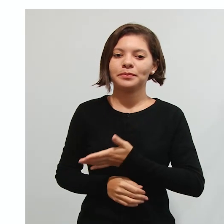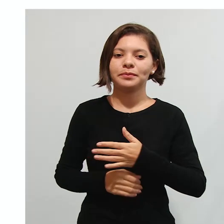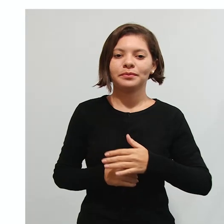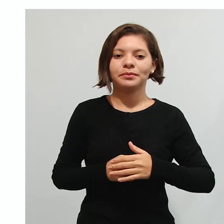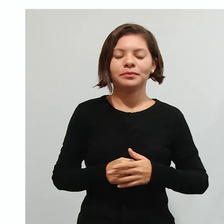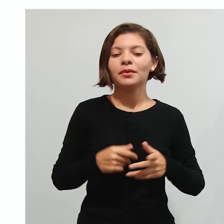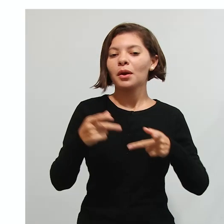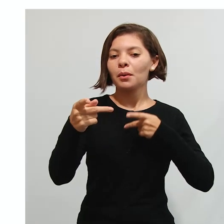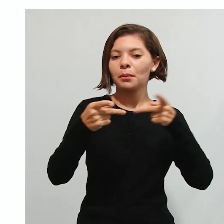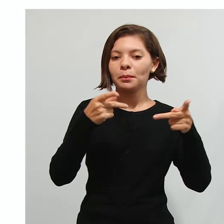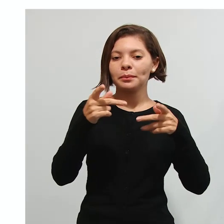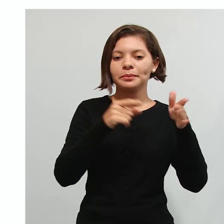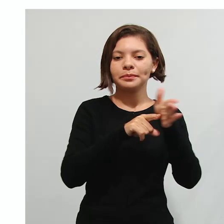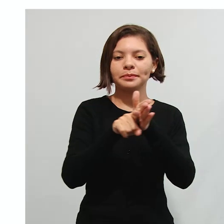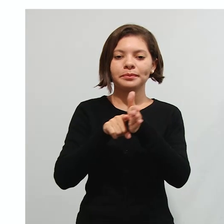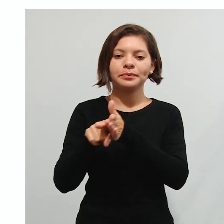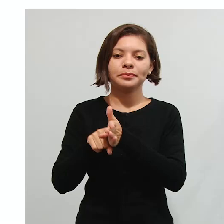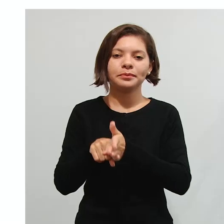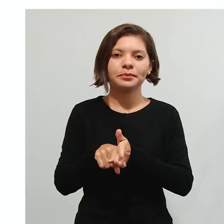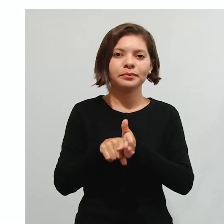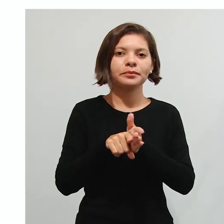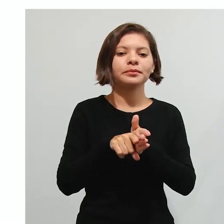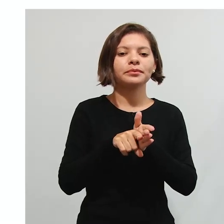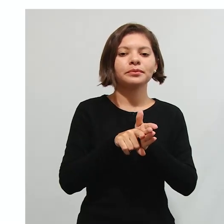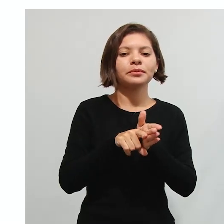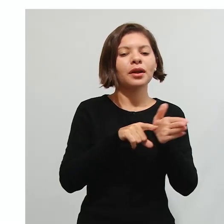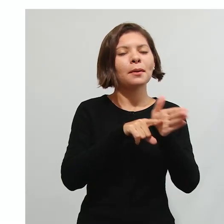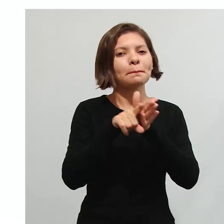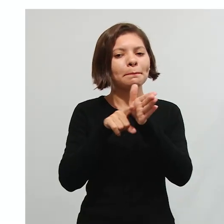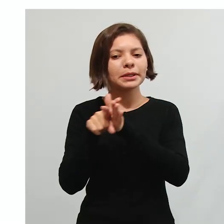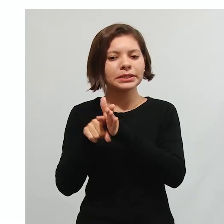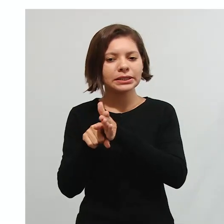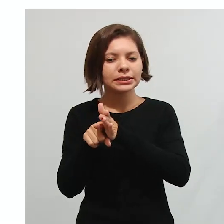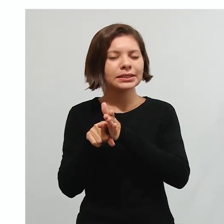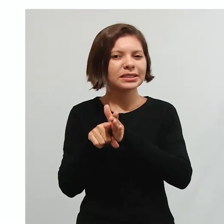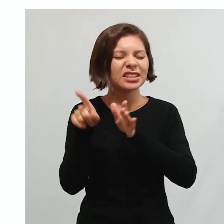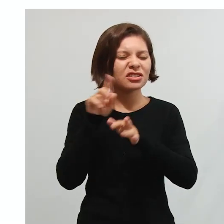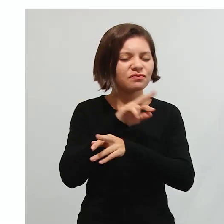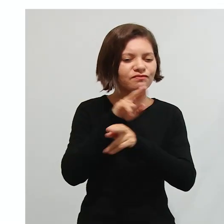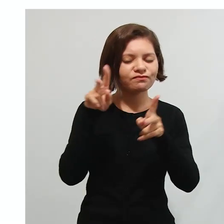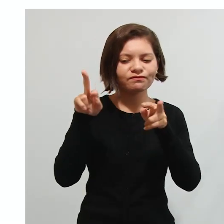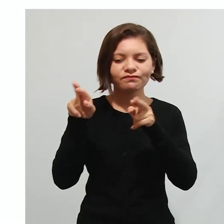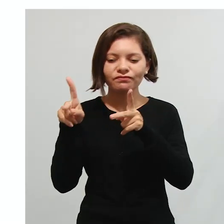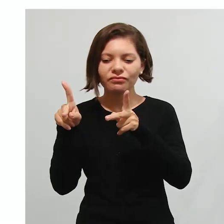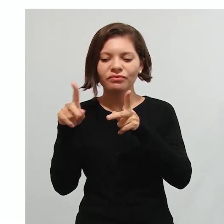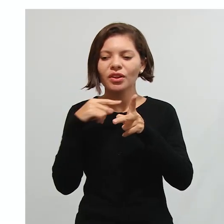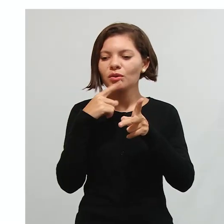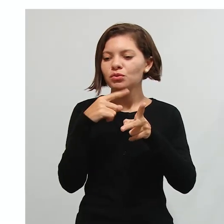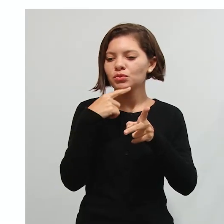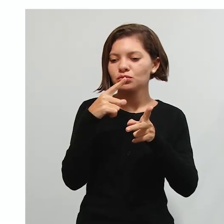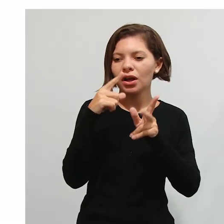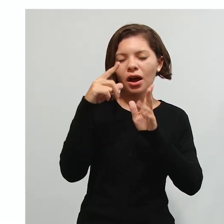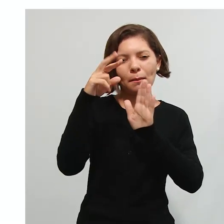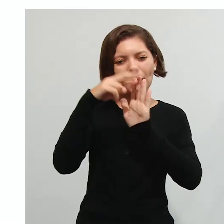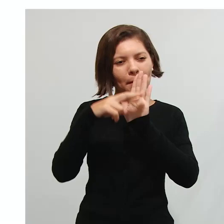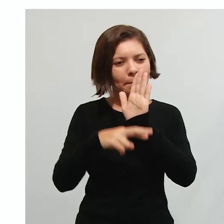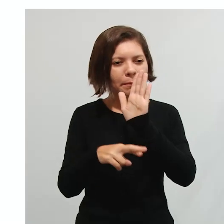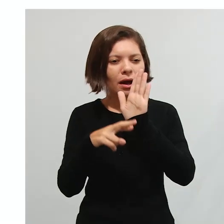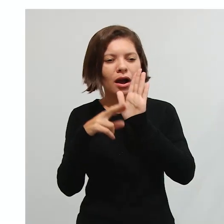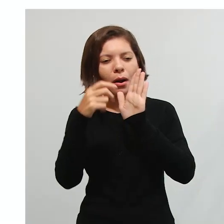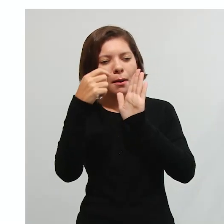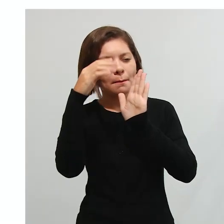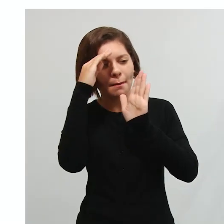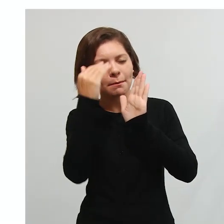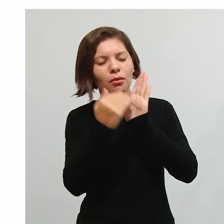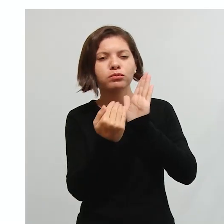tem o nosso projeto de pesquisa né as pesquisas né Elas diferem muito entre si então não tem como definir um roteiro